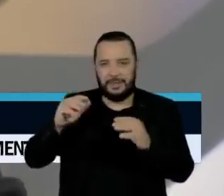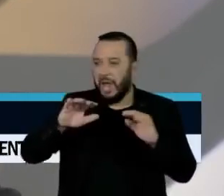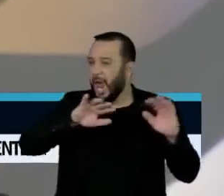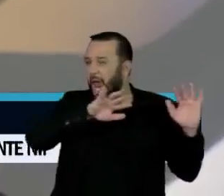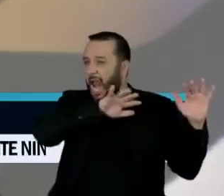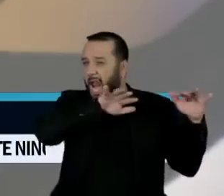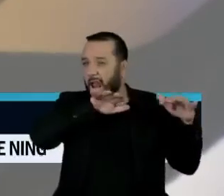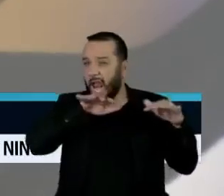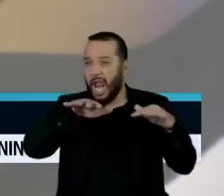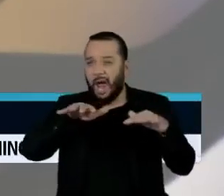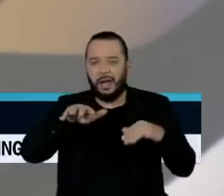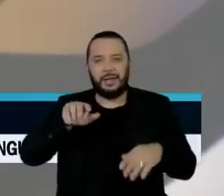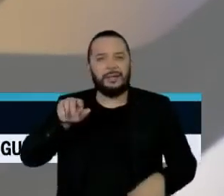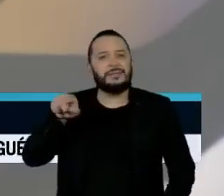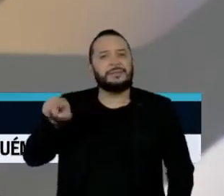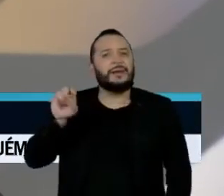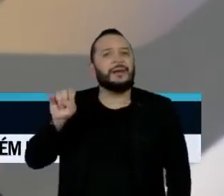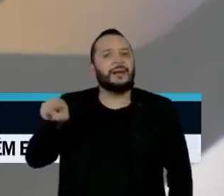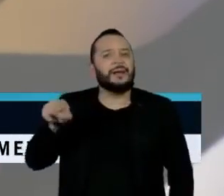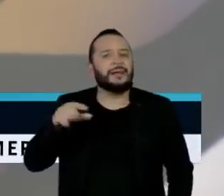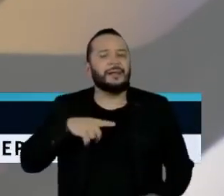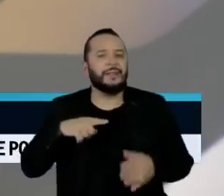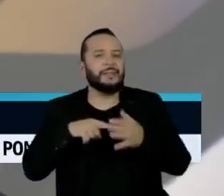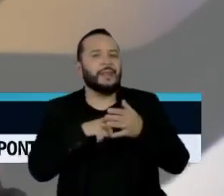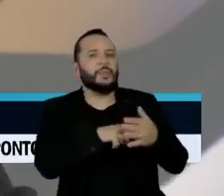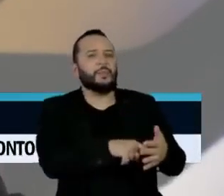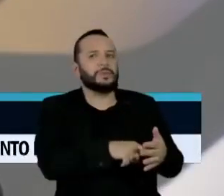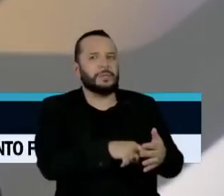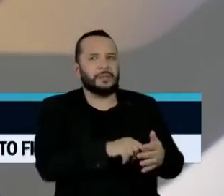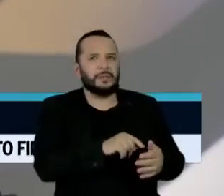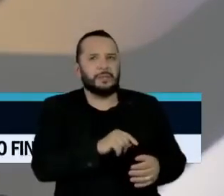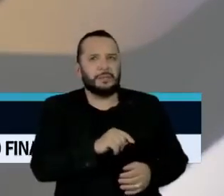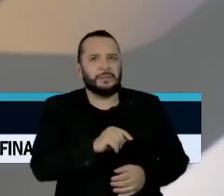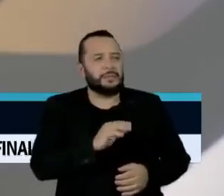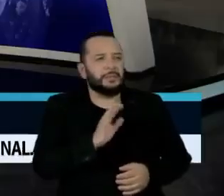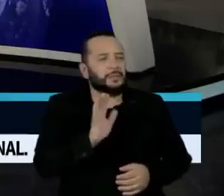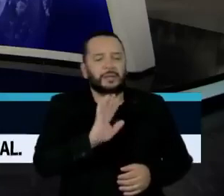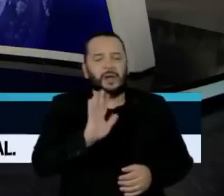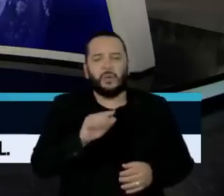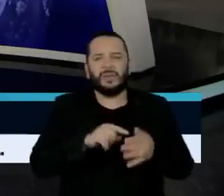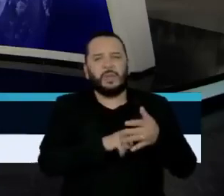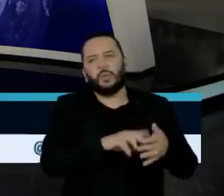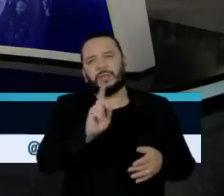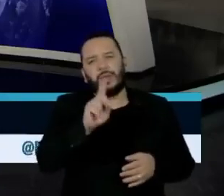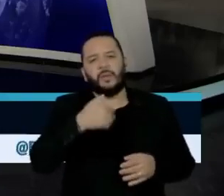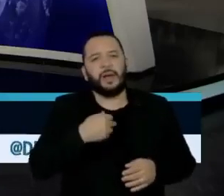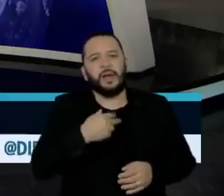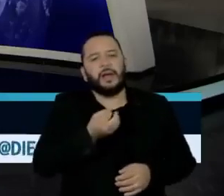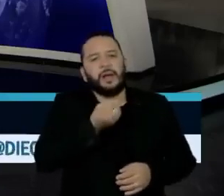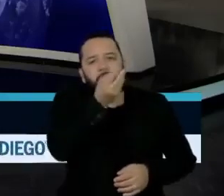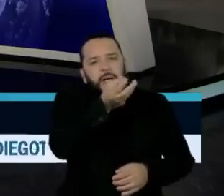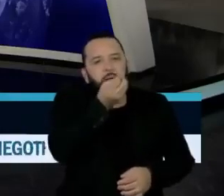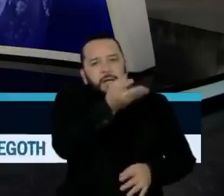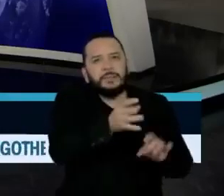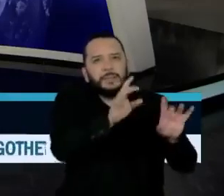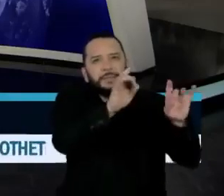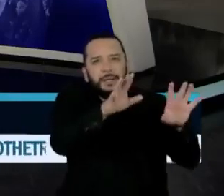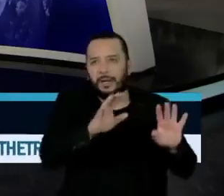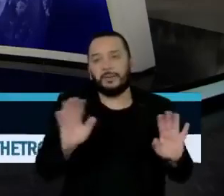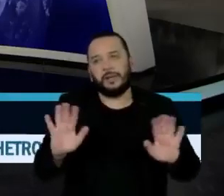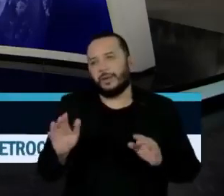denúncia por exemplo né agora tá meio fora de moda tá na moda em cabelo atenção primeiro é um